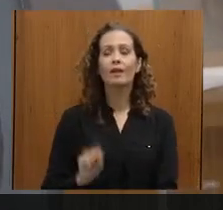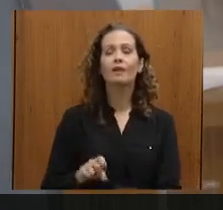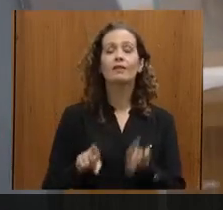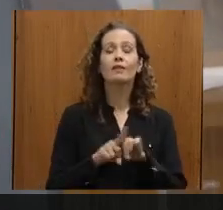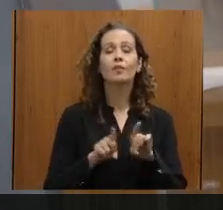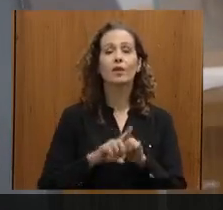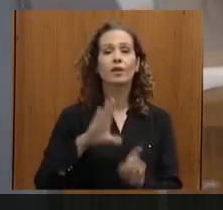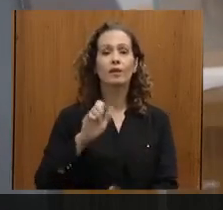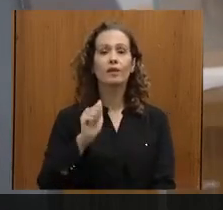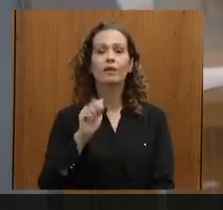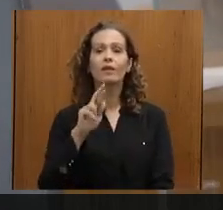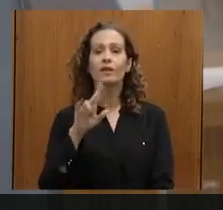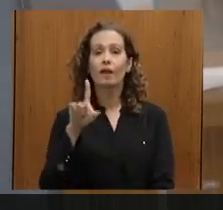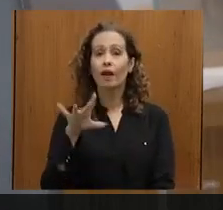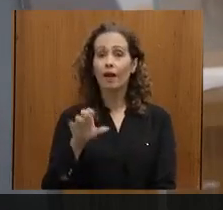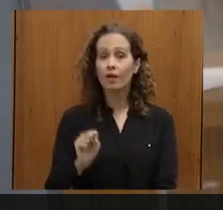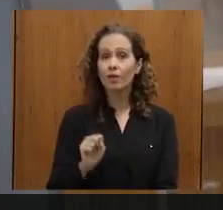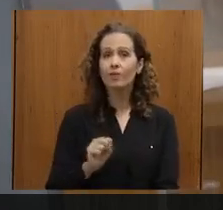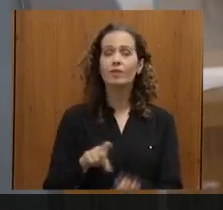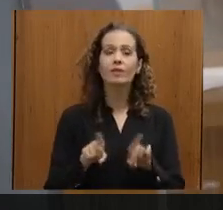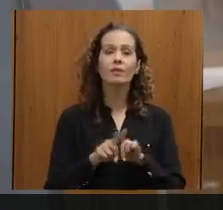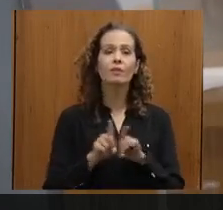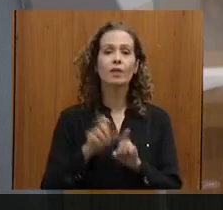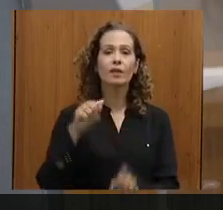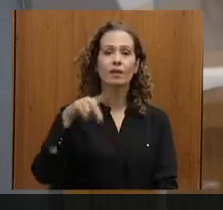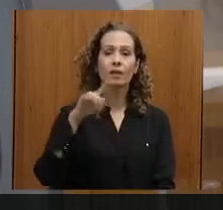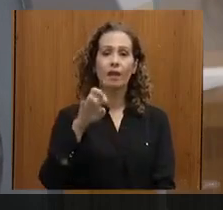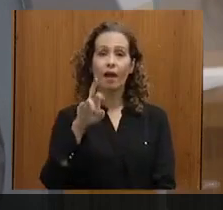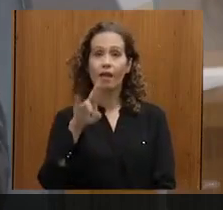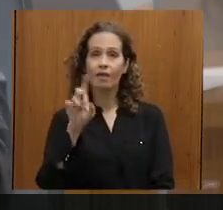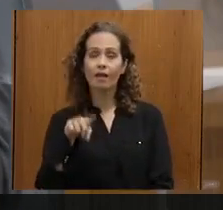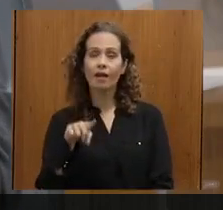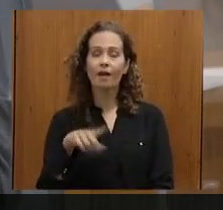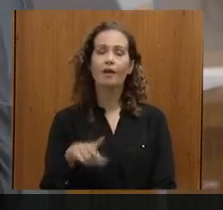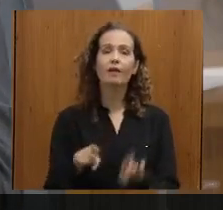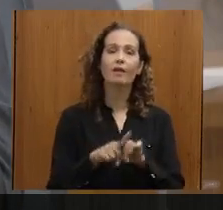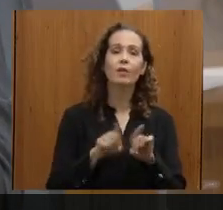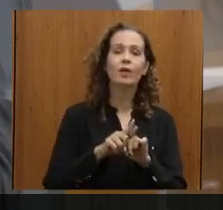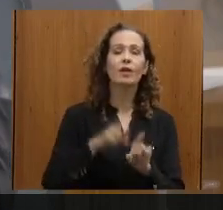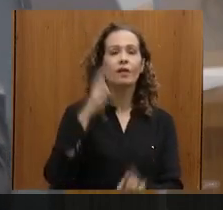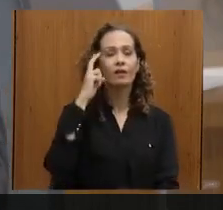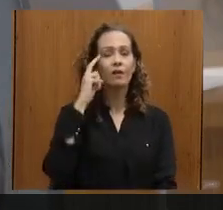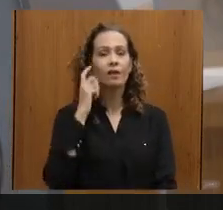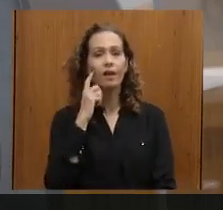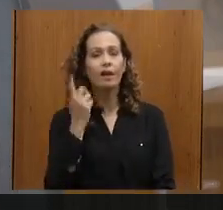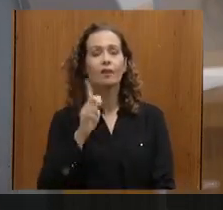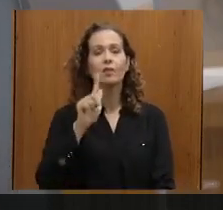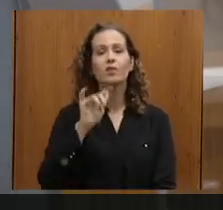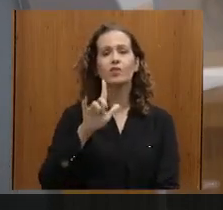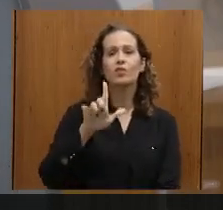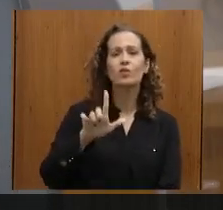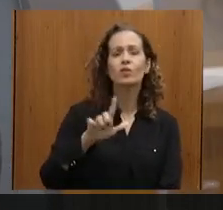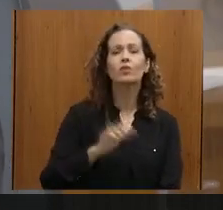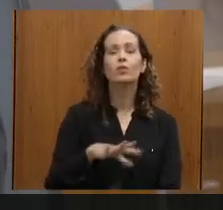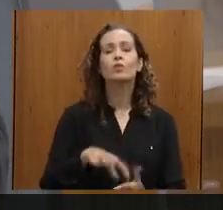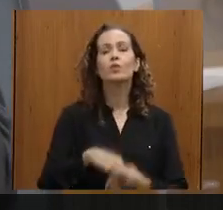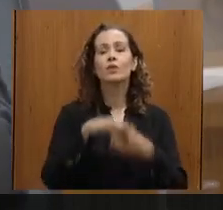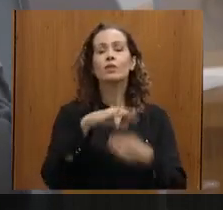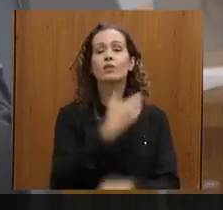Pimenta, deputado André Quintão, deputado José Guilherme, deputado Gil Pereira, nosso líder de governo,